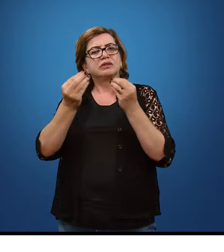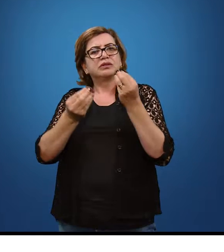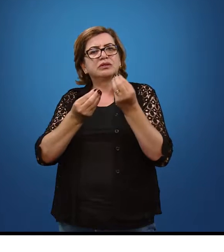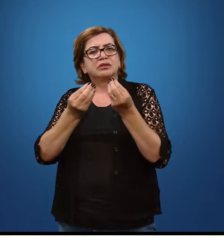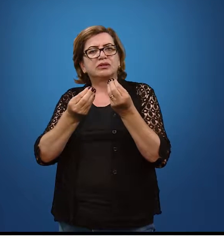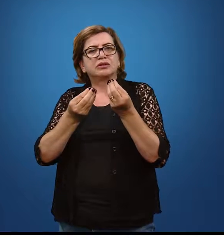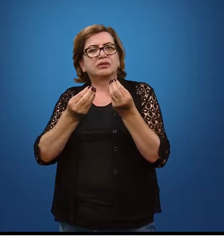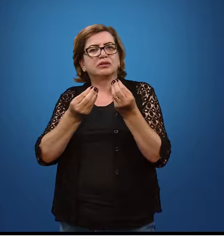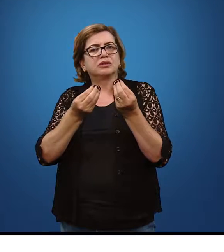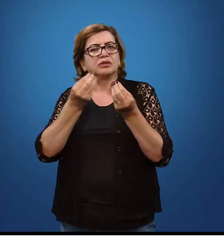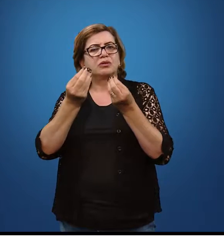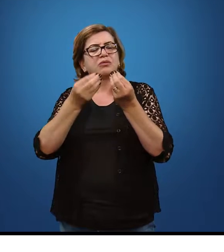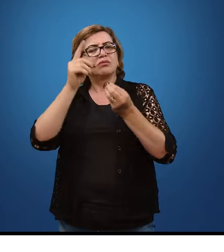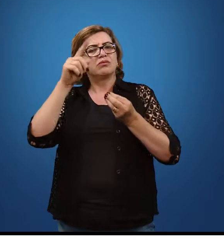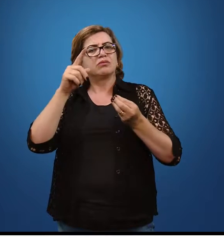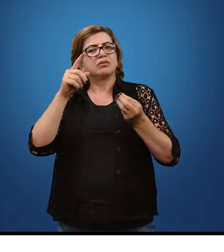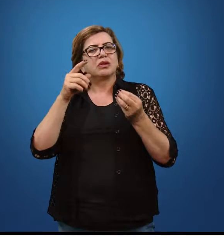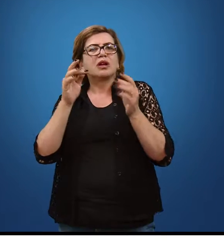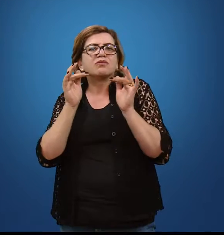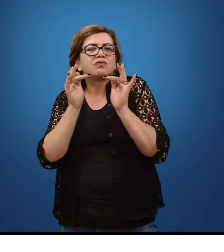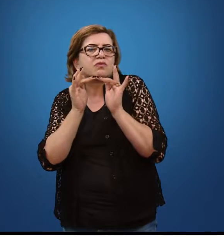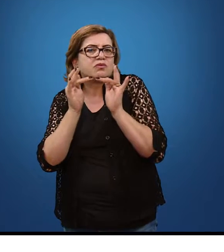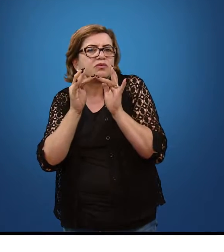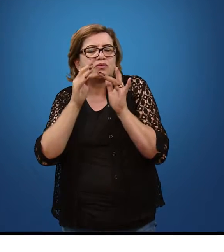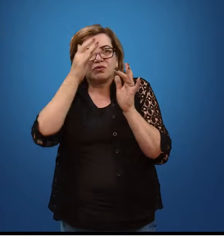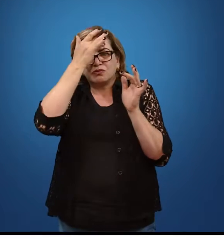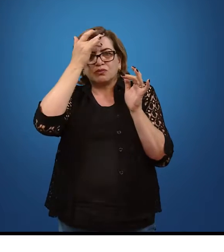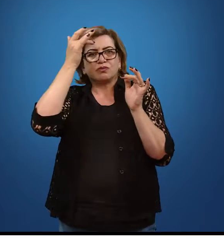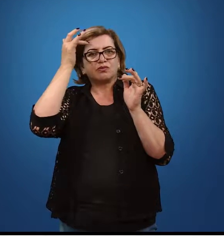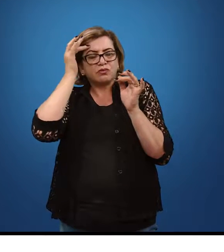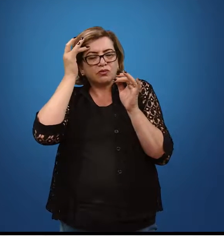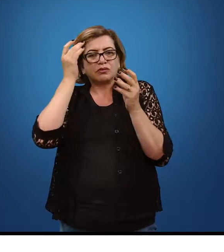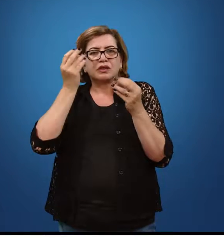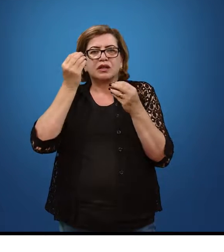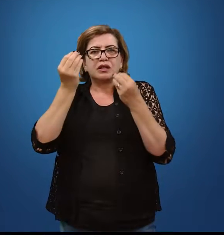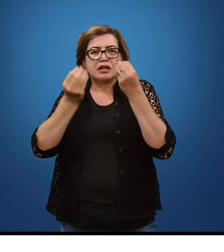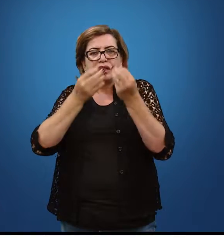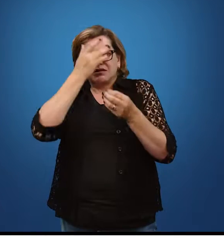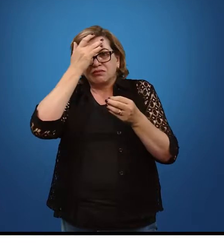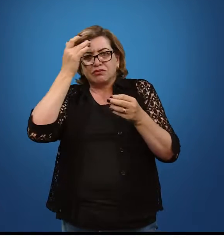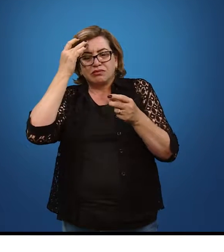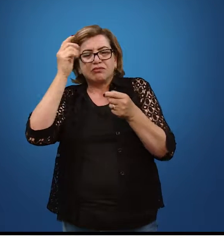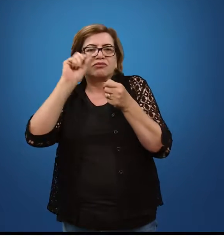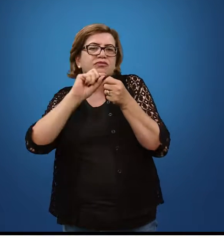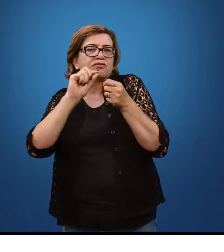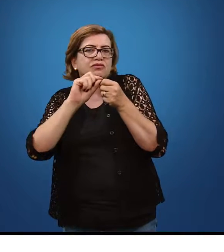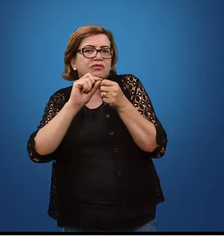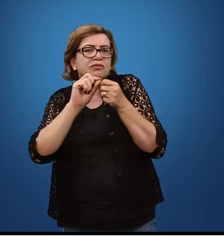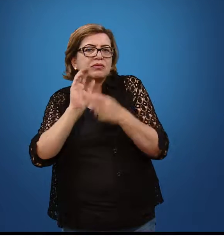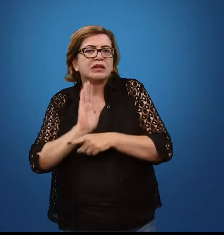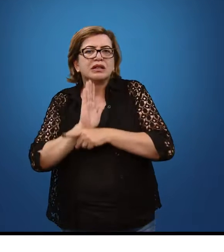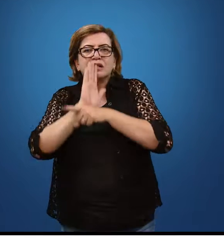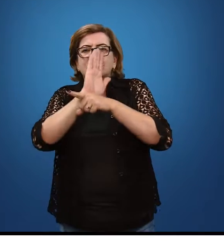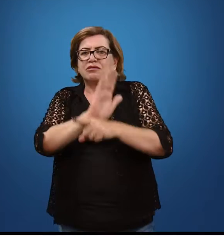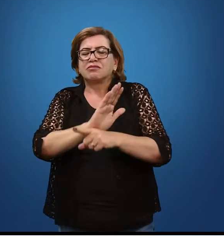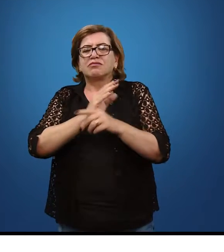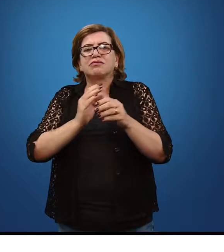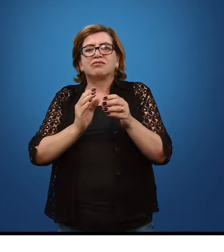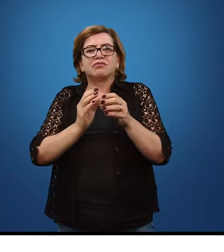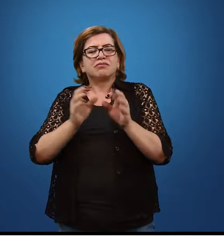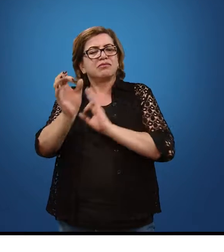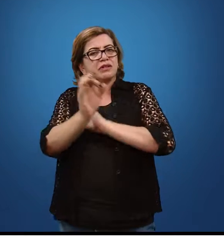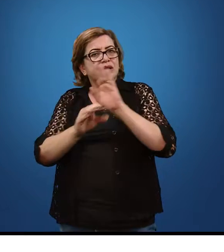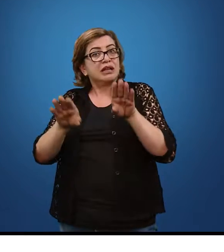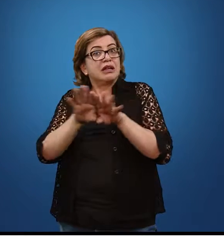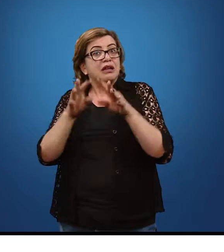através dos seus contatos pessoais, das pessoas que fazem parte da organização e também dos conflitos que